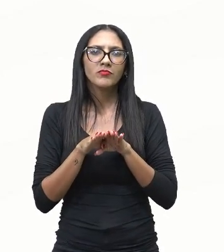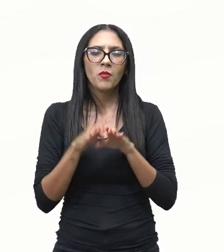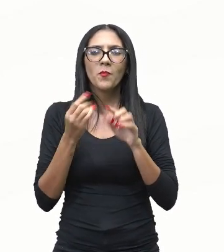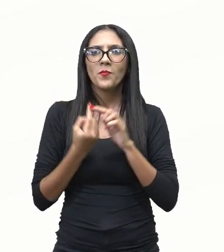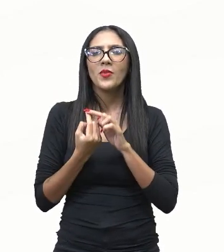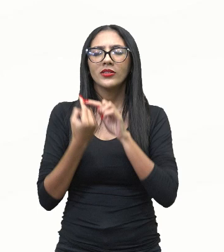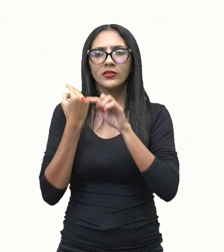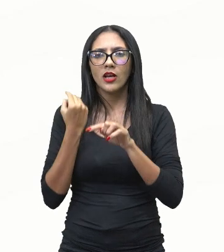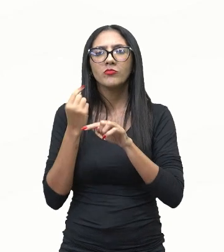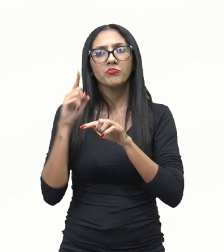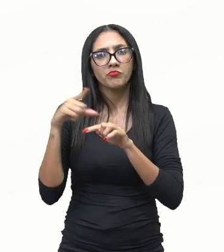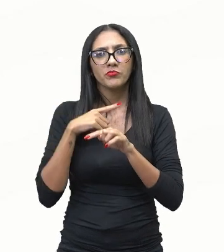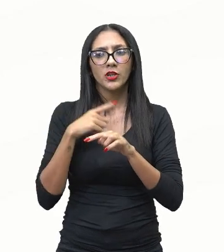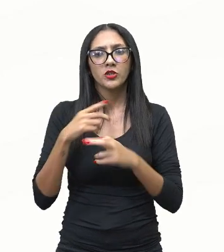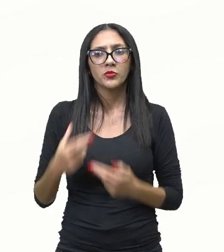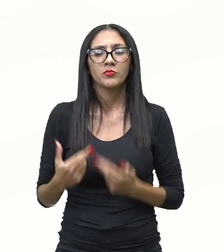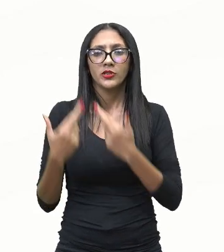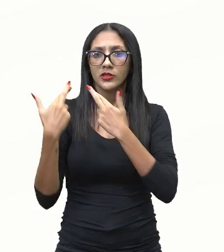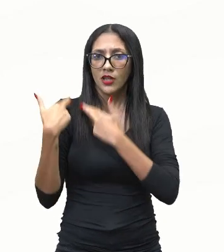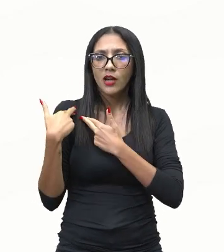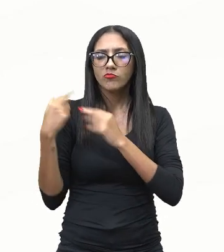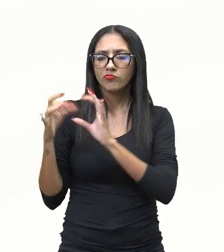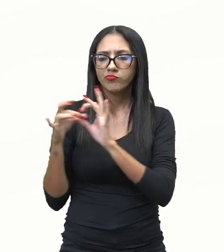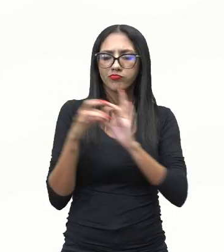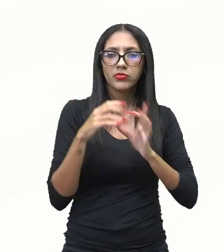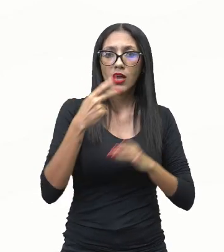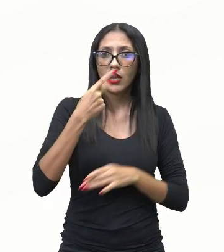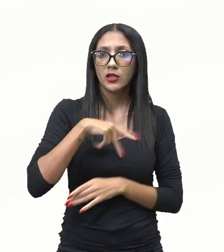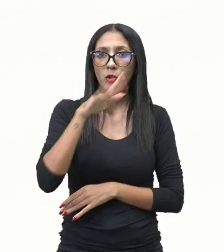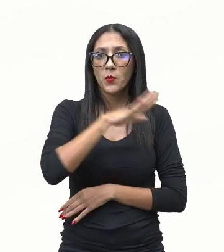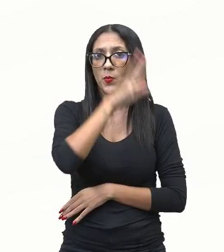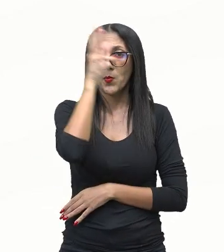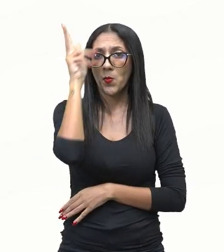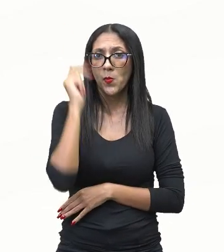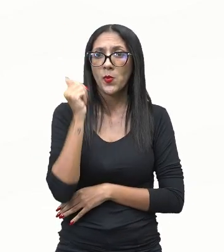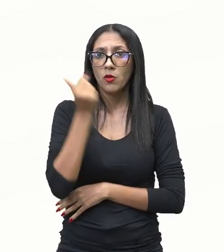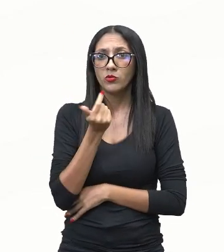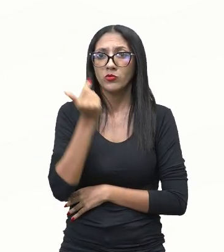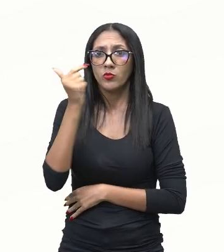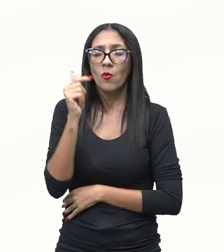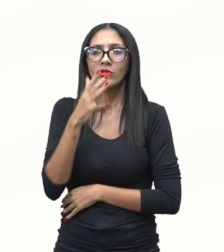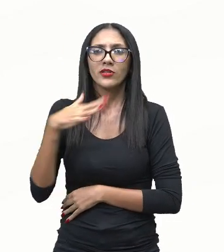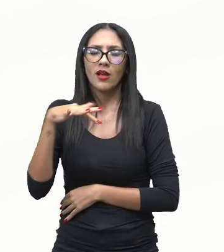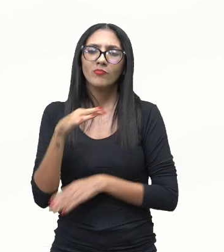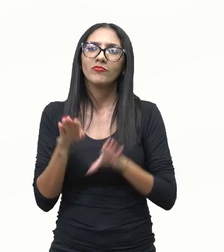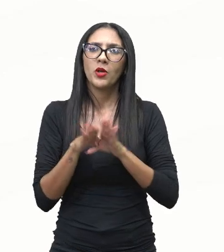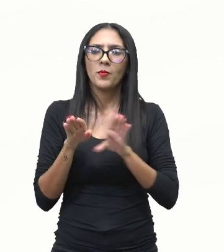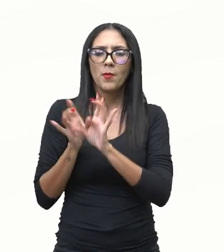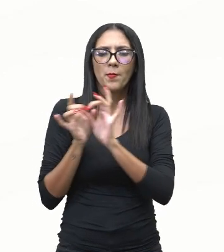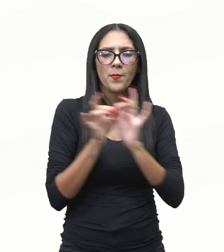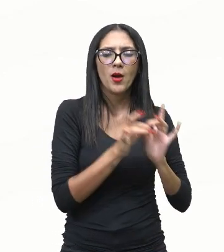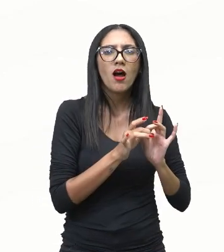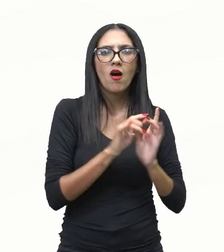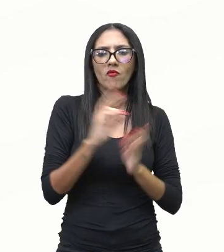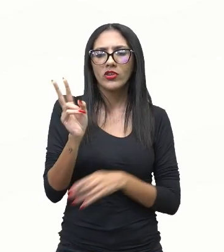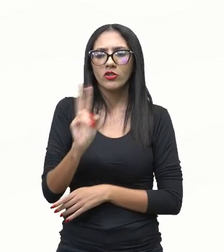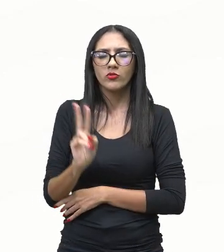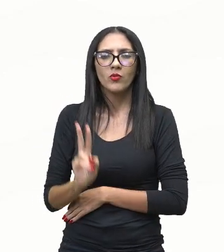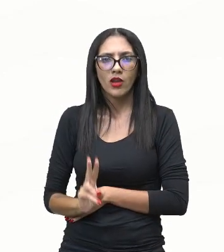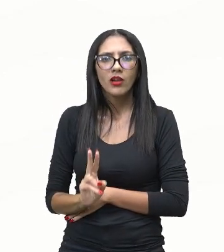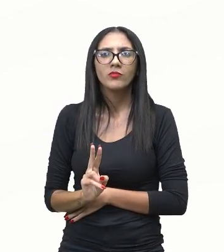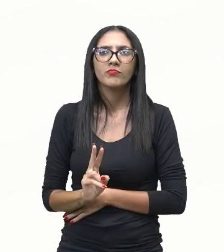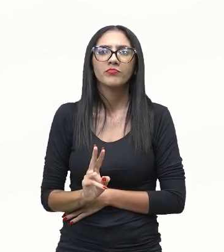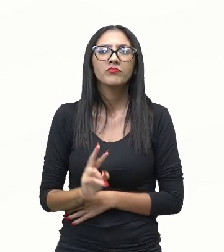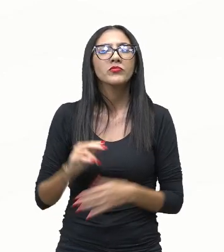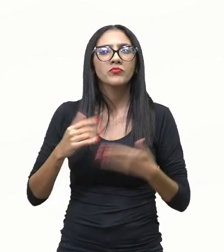essa função, né, de ligar Manaus às outras áreas ali, pegando também a Venezuela. Então são decisões que foram